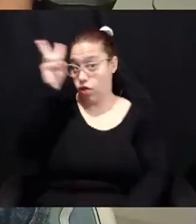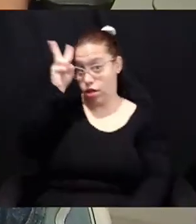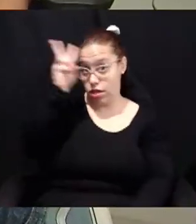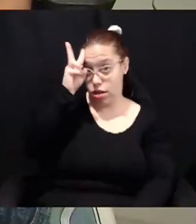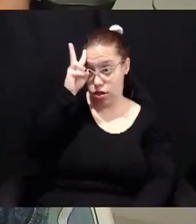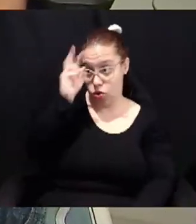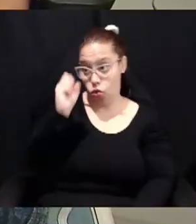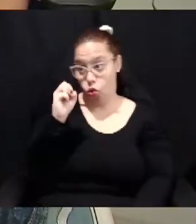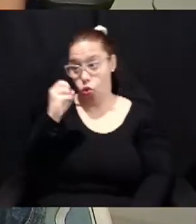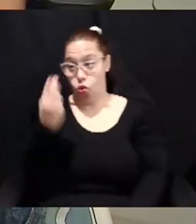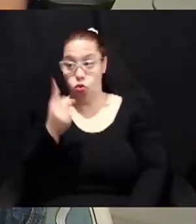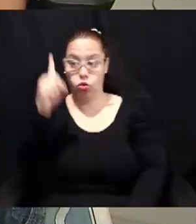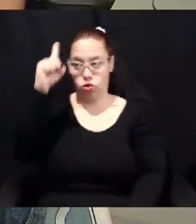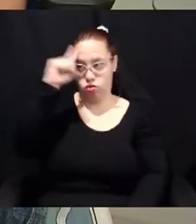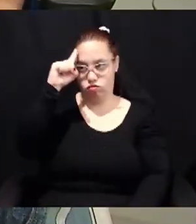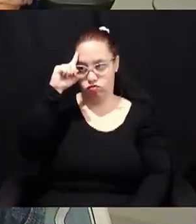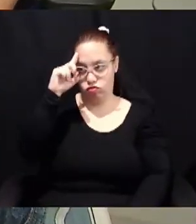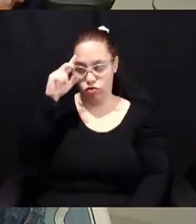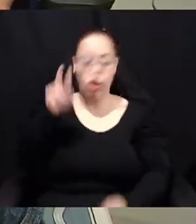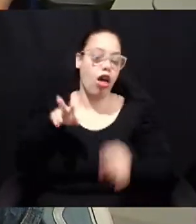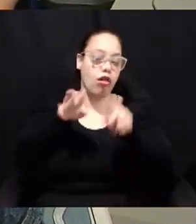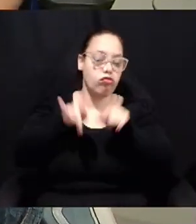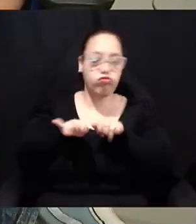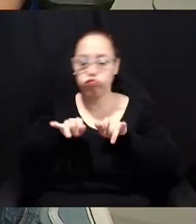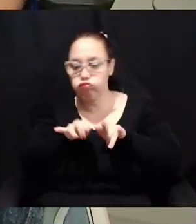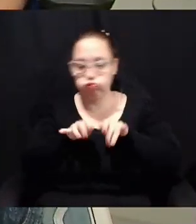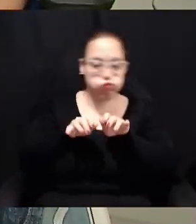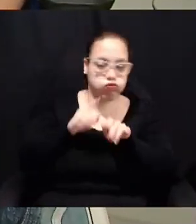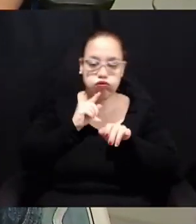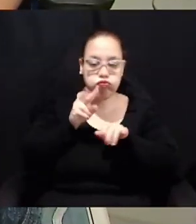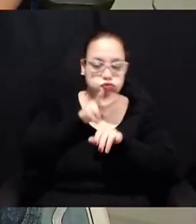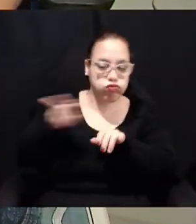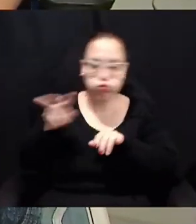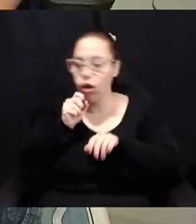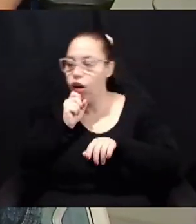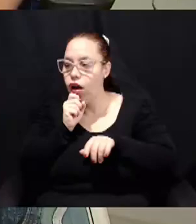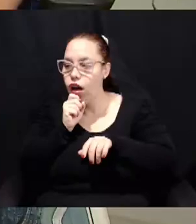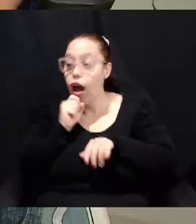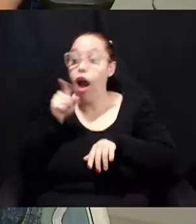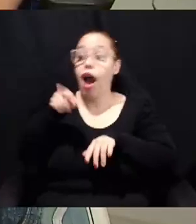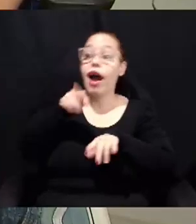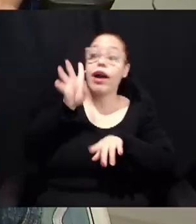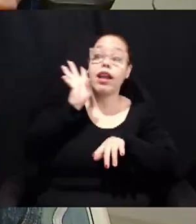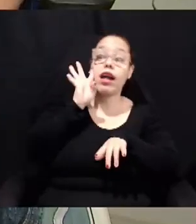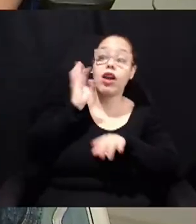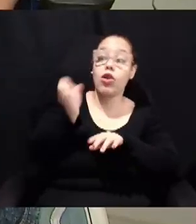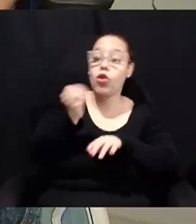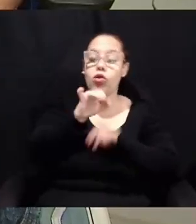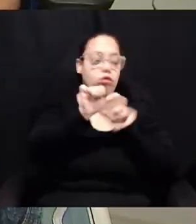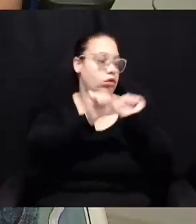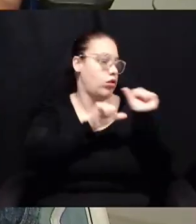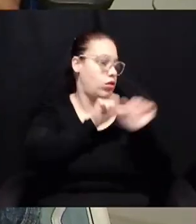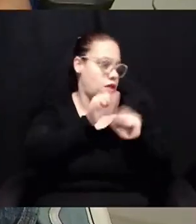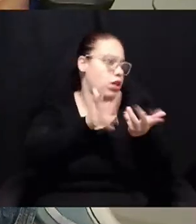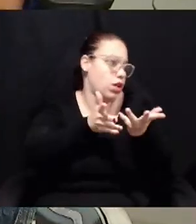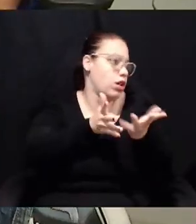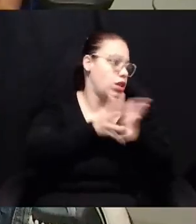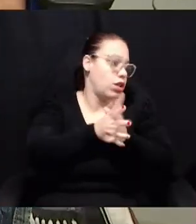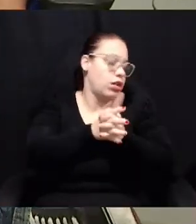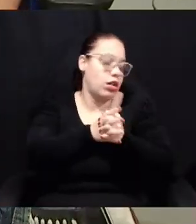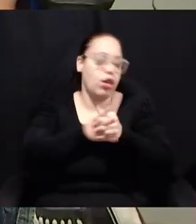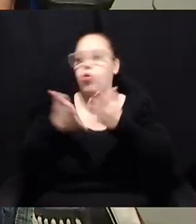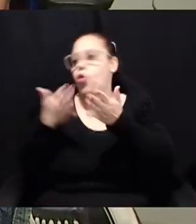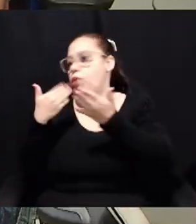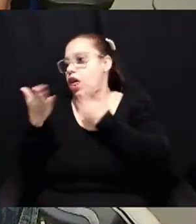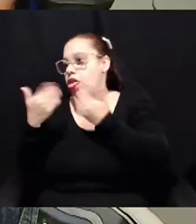pessoa ficava entrando no site lá para saber, para receber, né? Mas não tinha troca, né? Então aí o pessoal comentava no site,